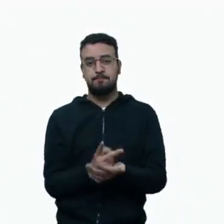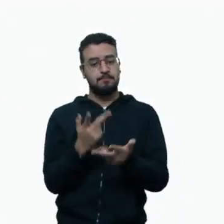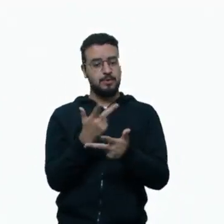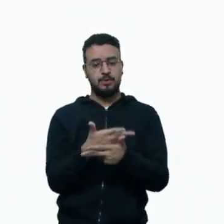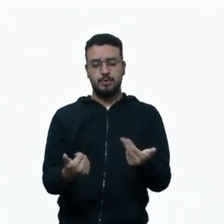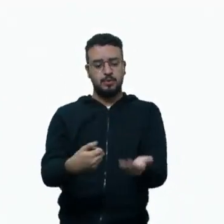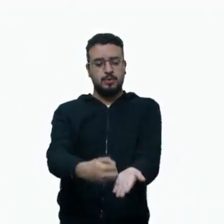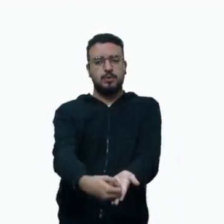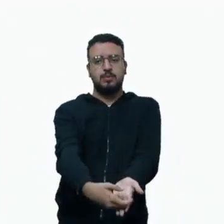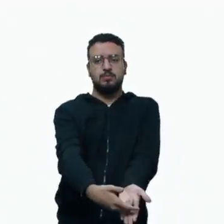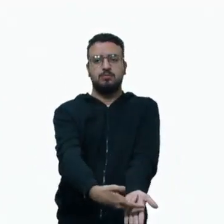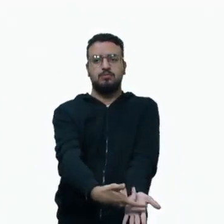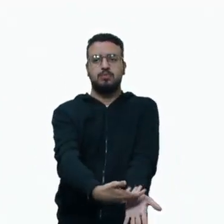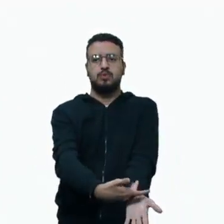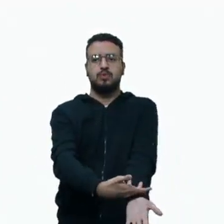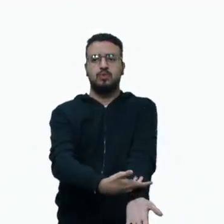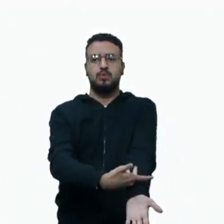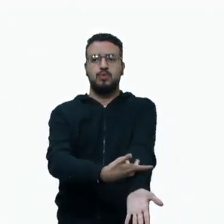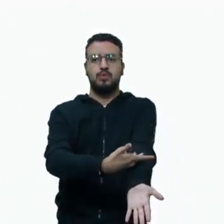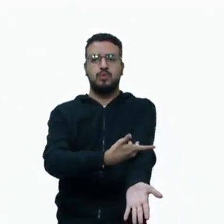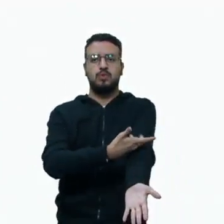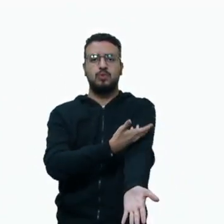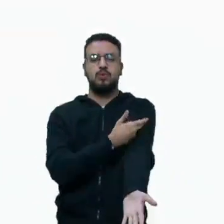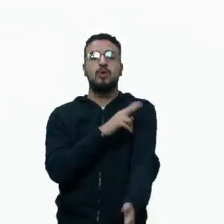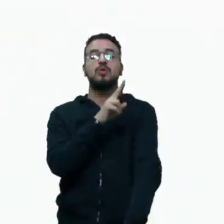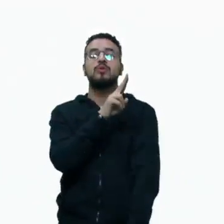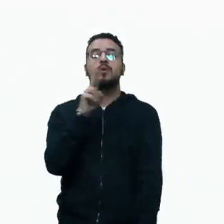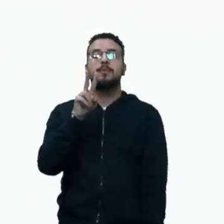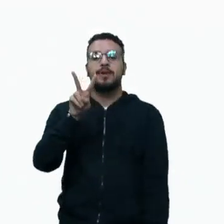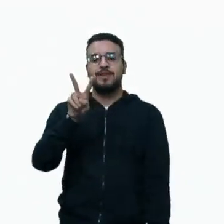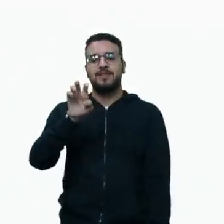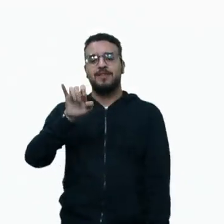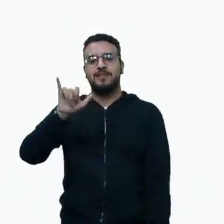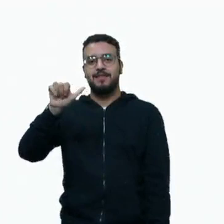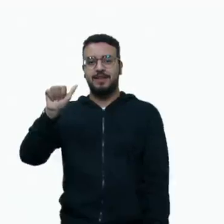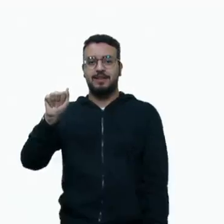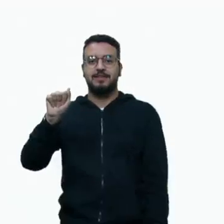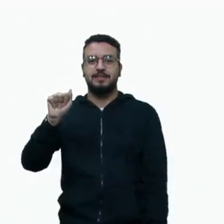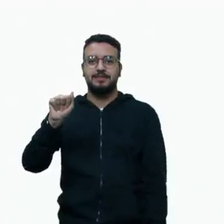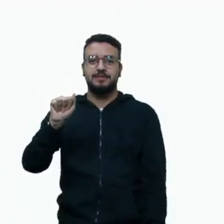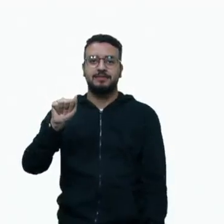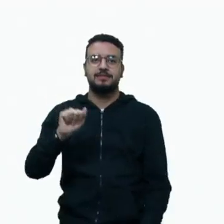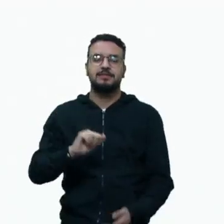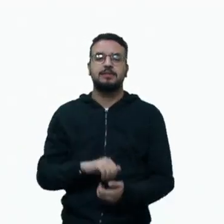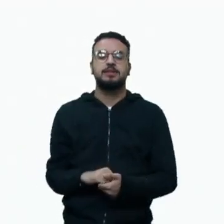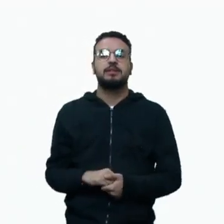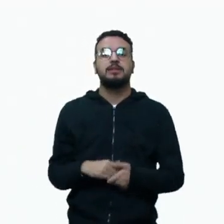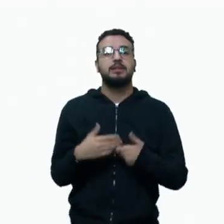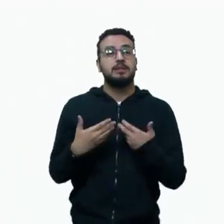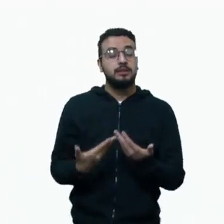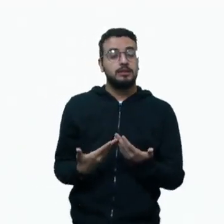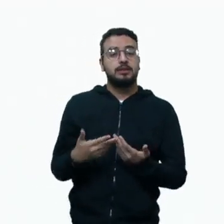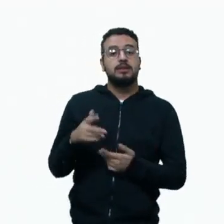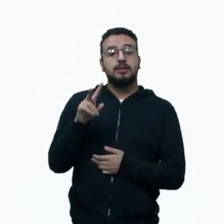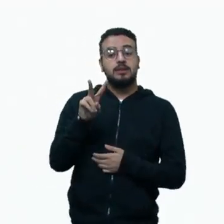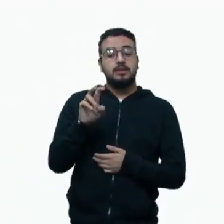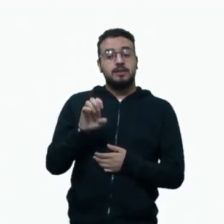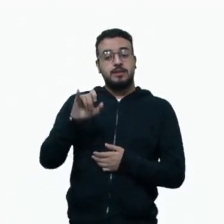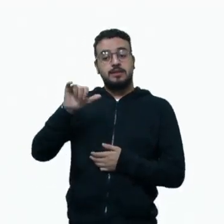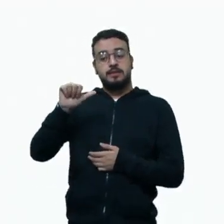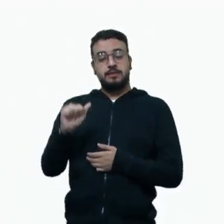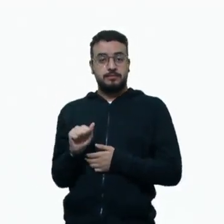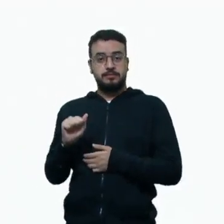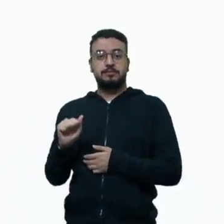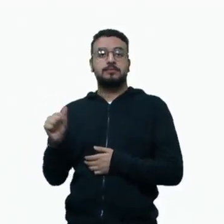muito parecido com esse, mas com o nome de veia, porque é a veia que leva. Então, a veia,